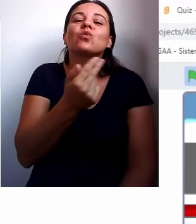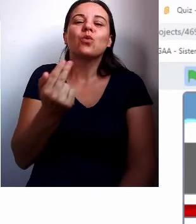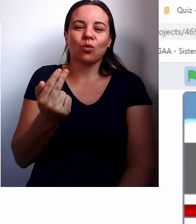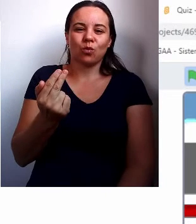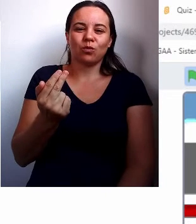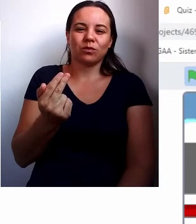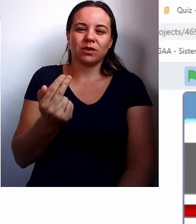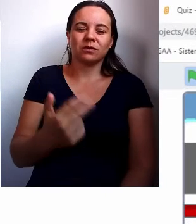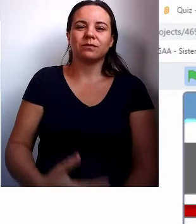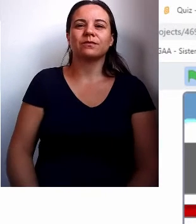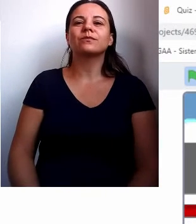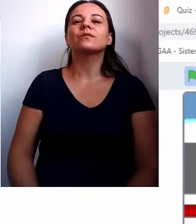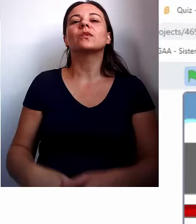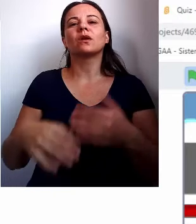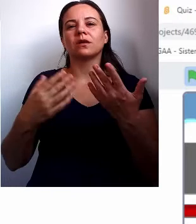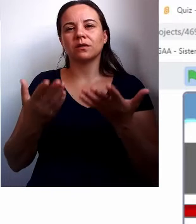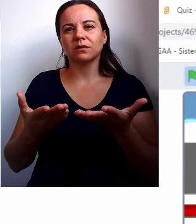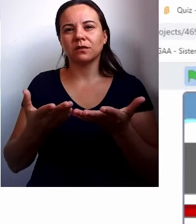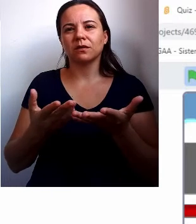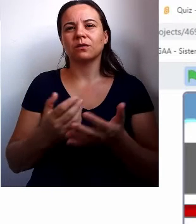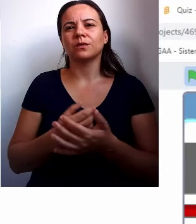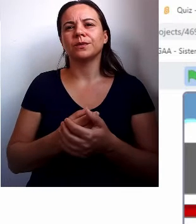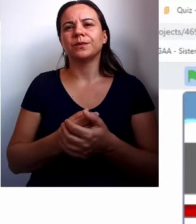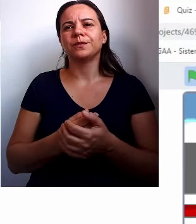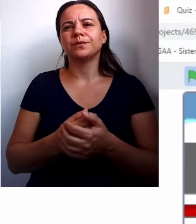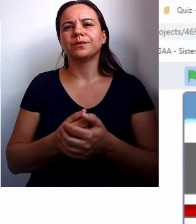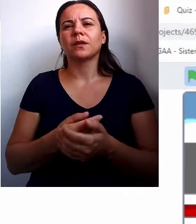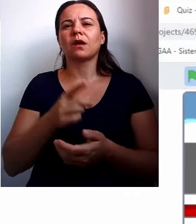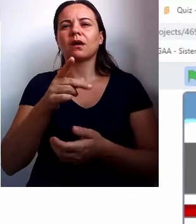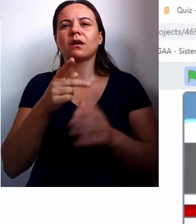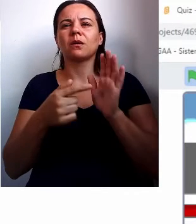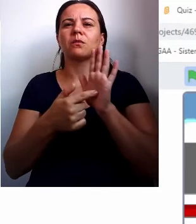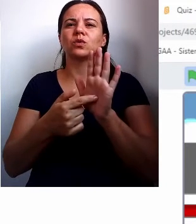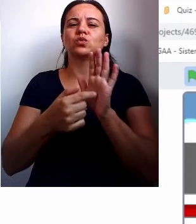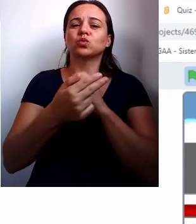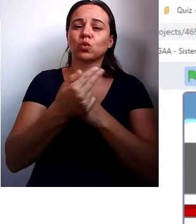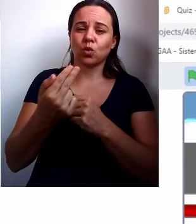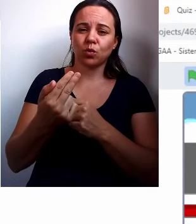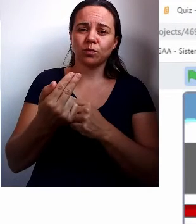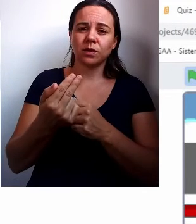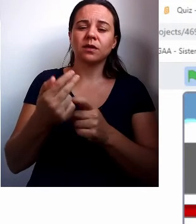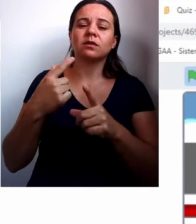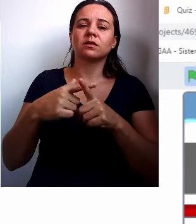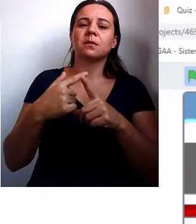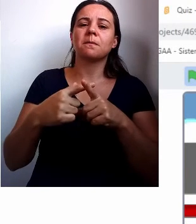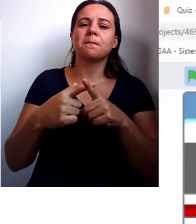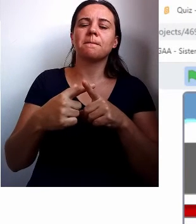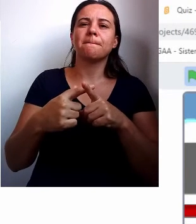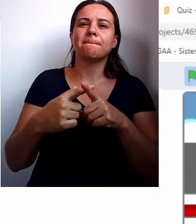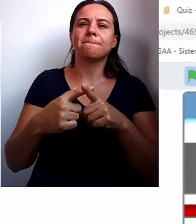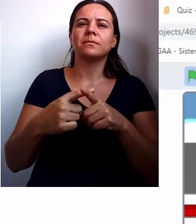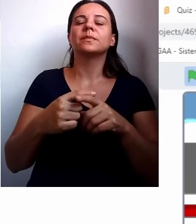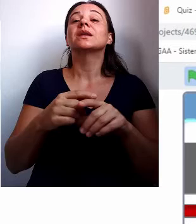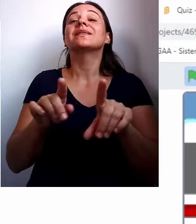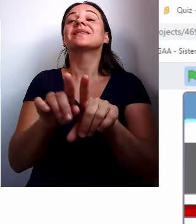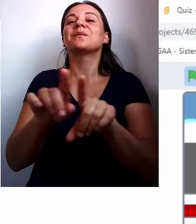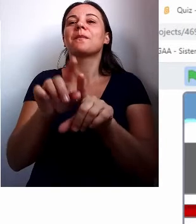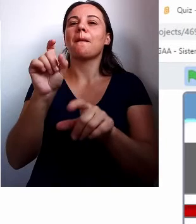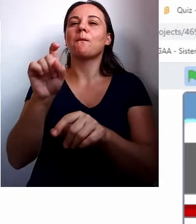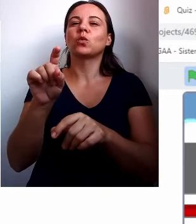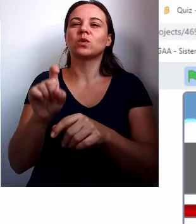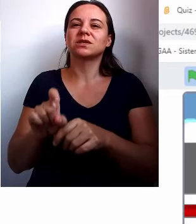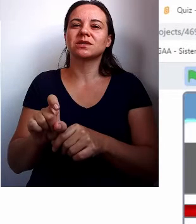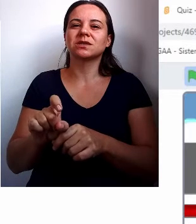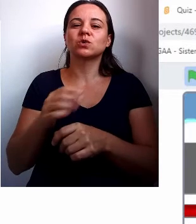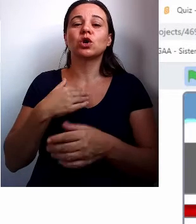seu nome, ele já apresentaria para você aqui o nome e a pontuação que está 0, né? E